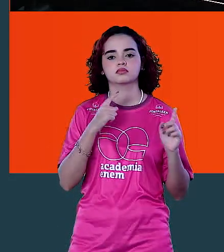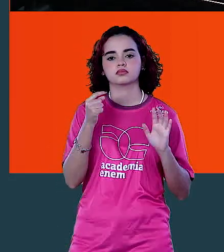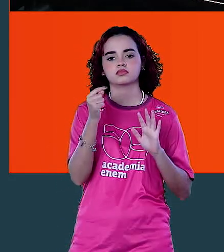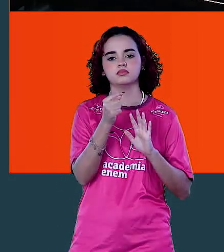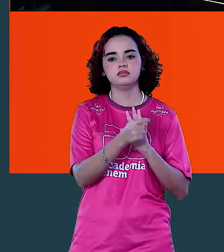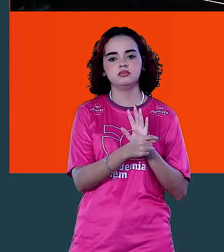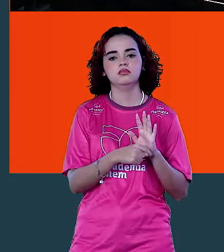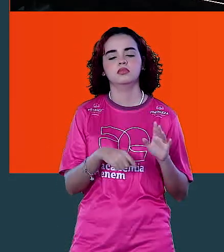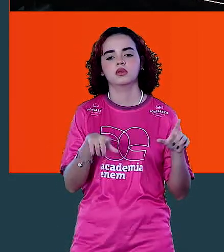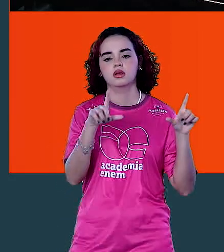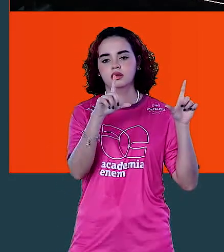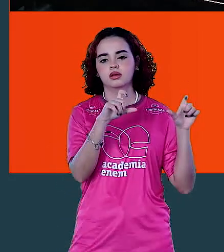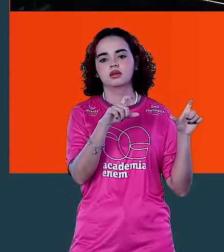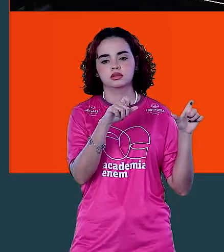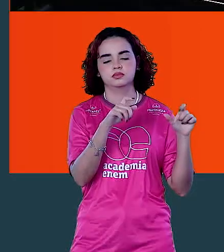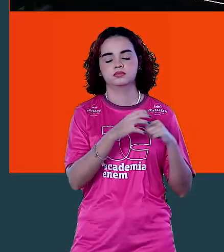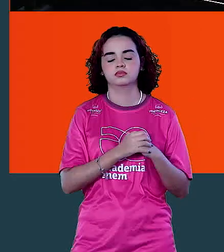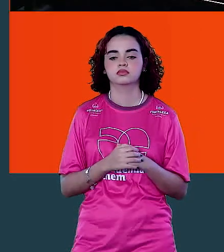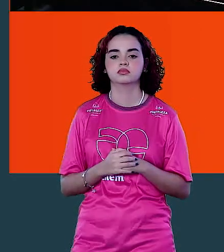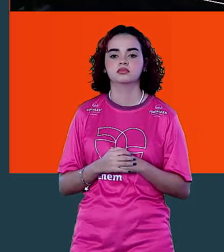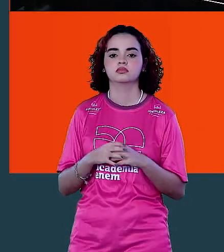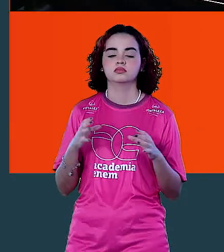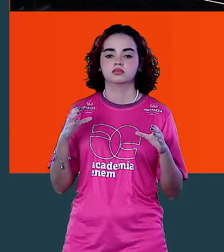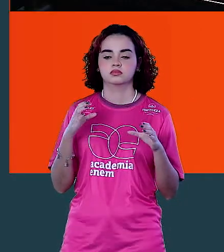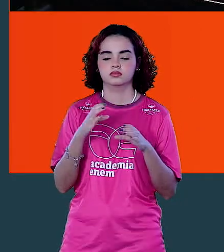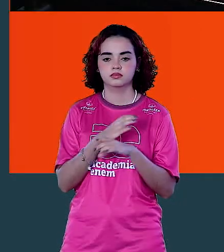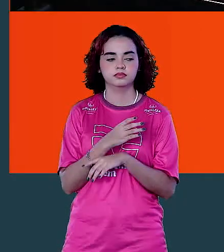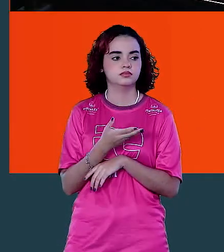queria que vocês tirassem uma foto dessa parte, tá? Mas deixa eu terminar aqui.